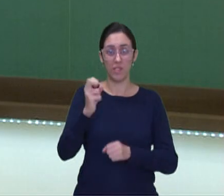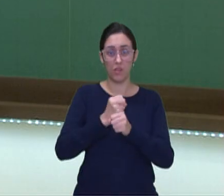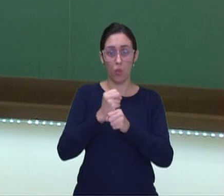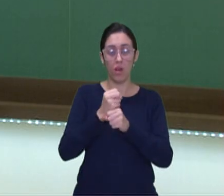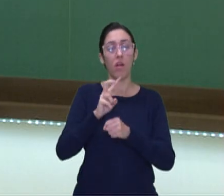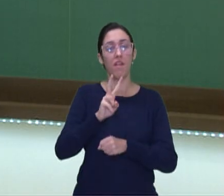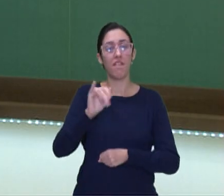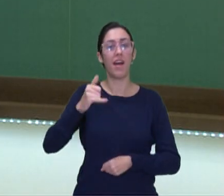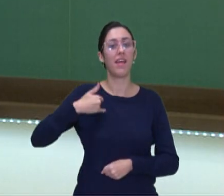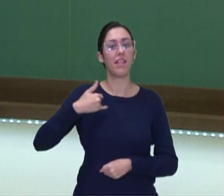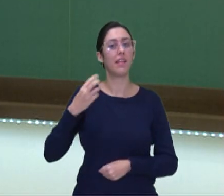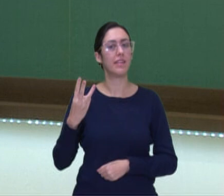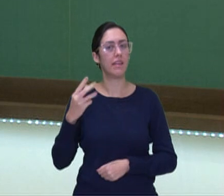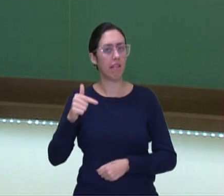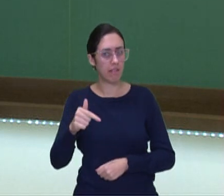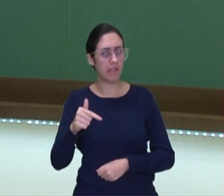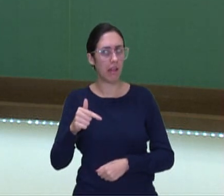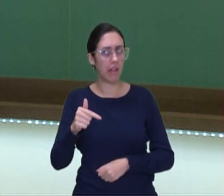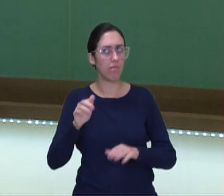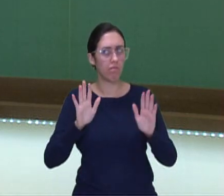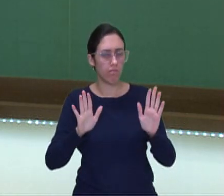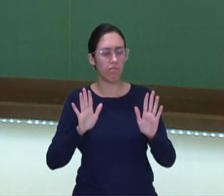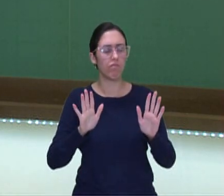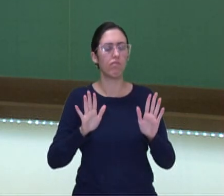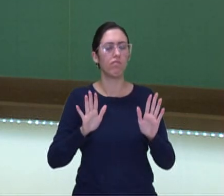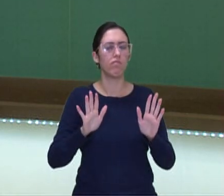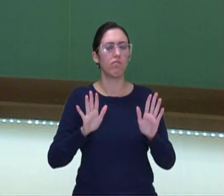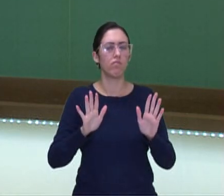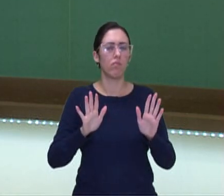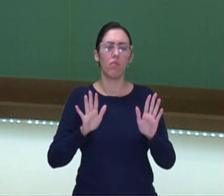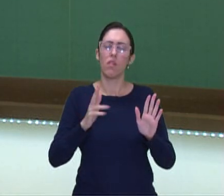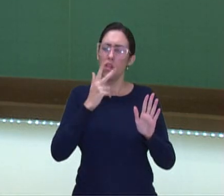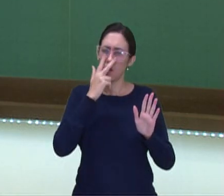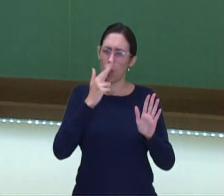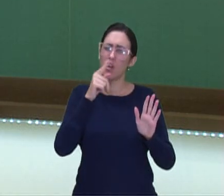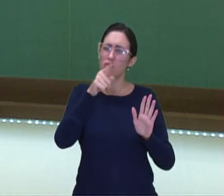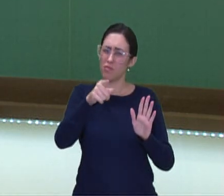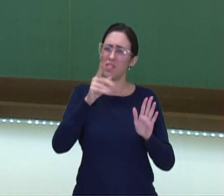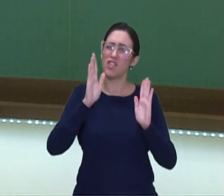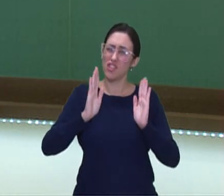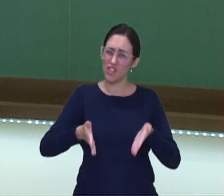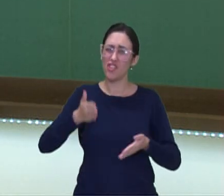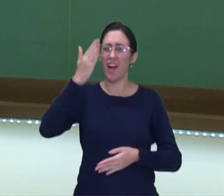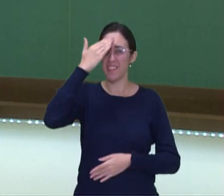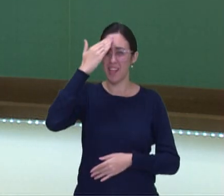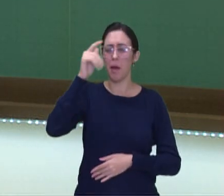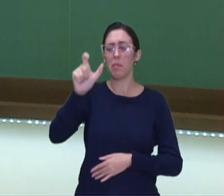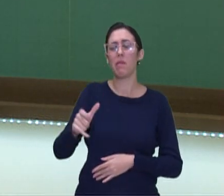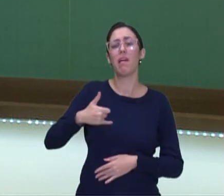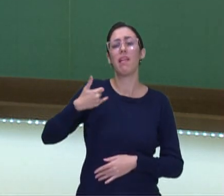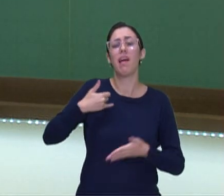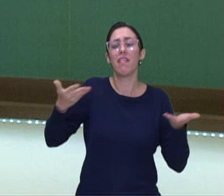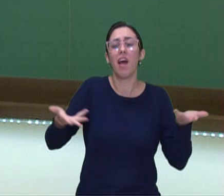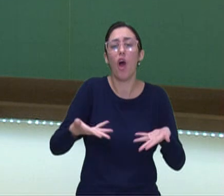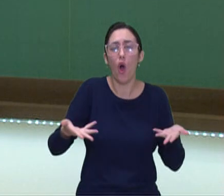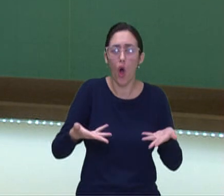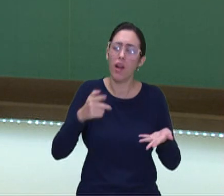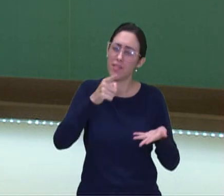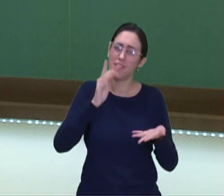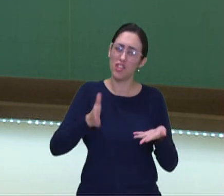daqui a 5 anos. Eu tenho certeza que você já sabe aí quantos anos a Karina tem agora.